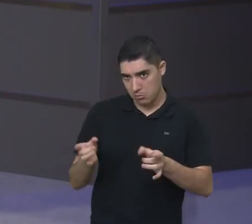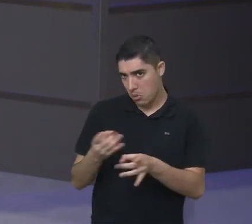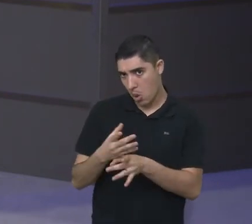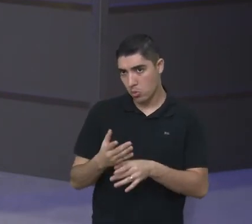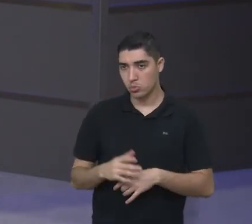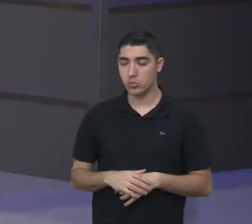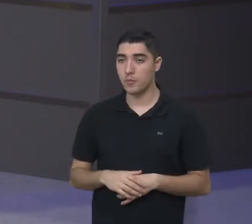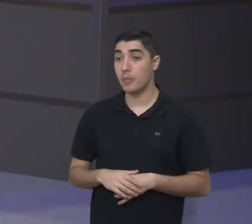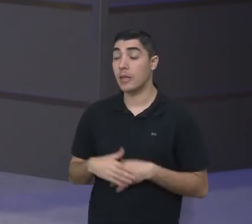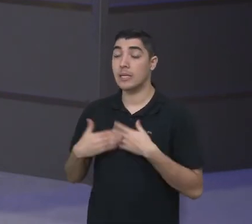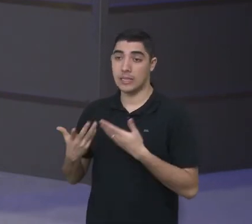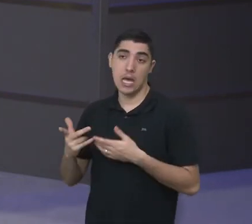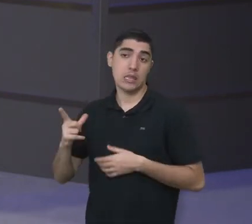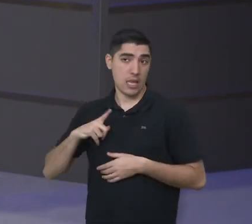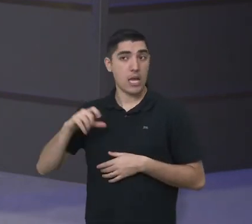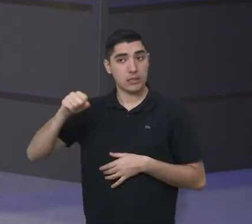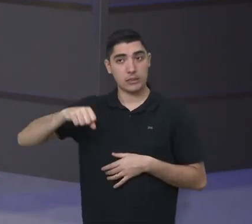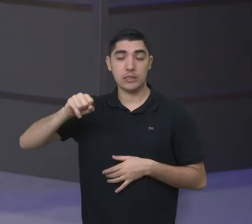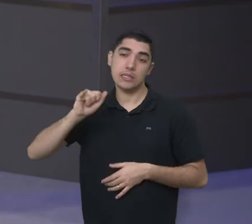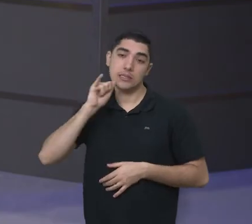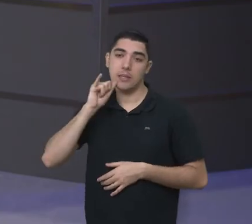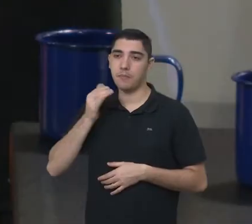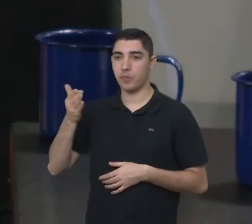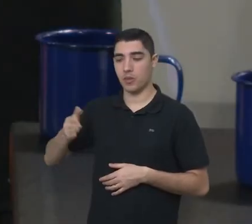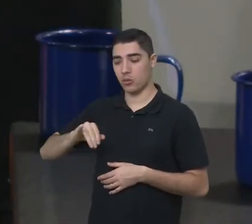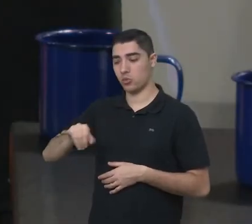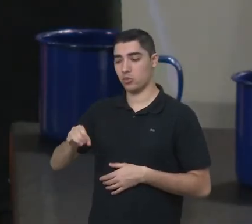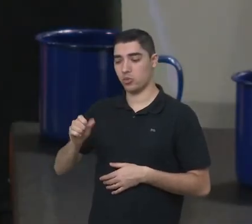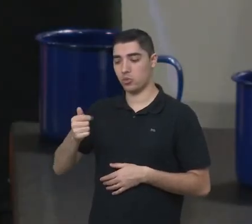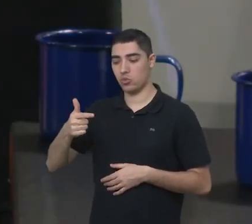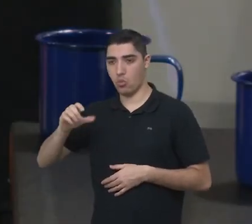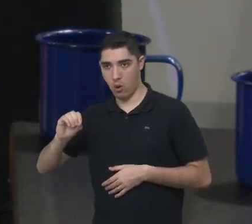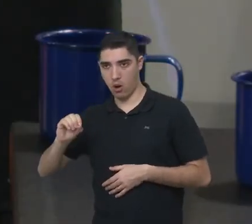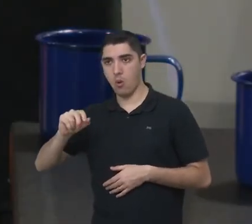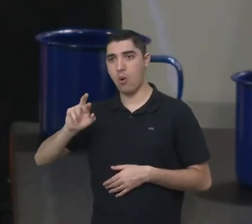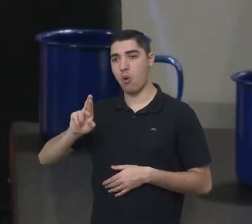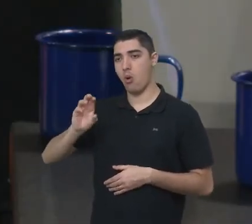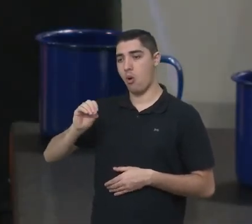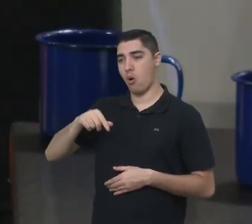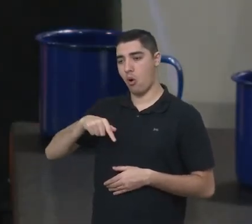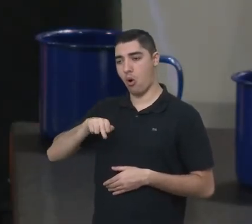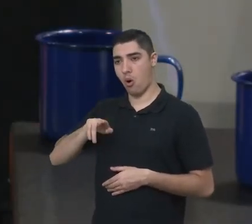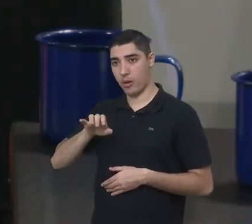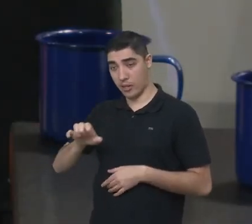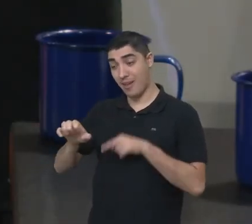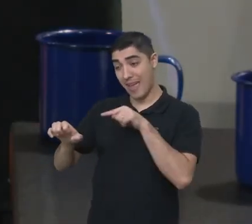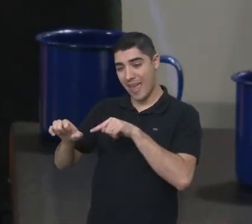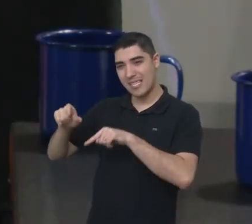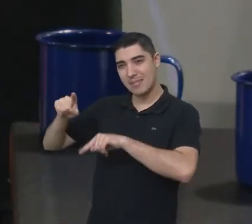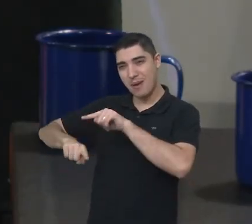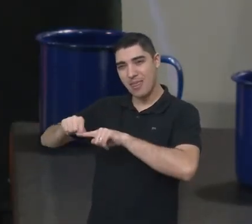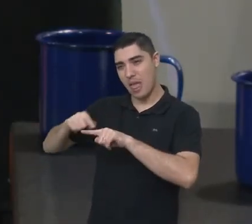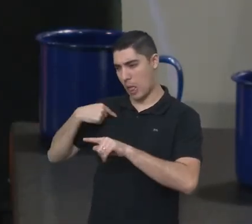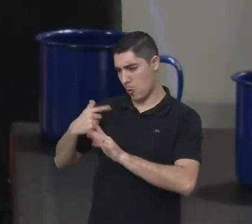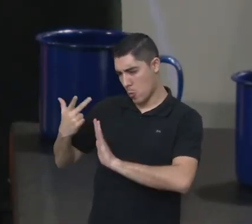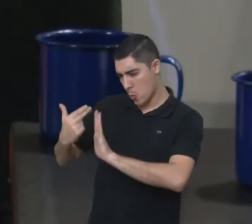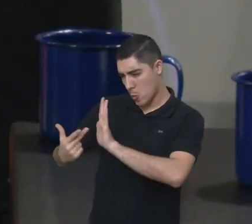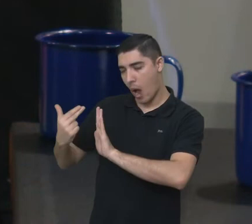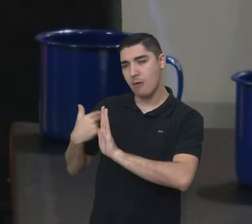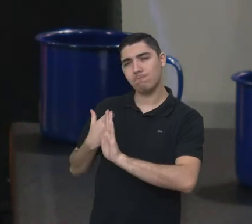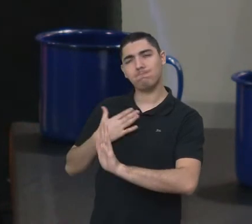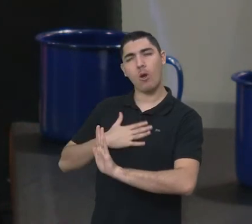tal? Esse, por exemplo, do João Rock, né, é um material que eu gostei muito, então eu quis